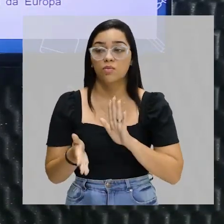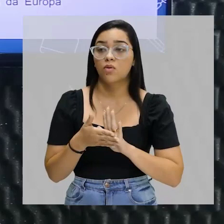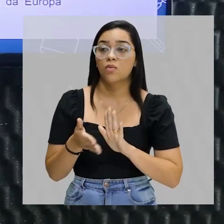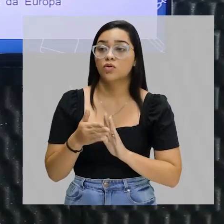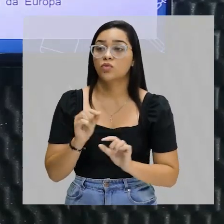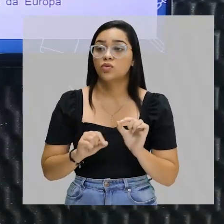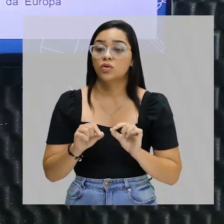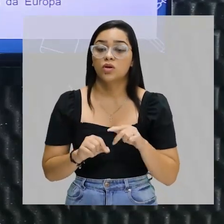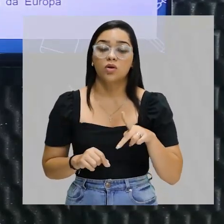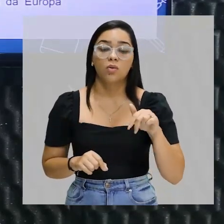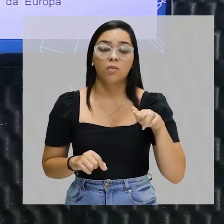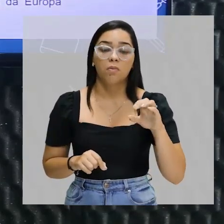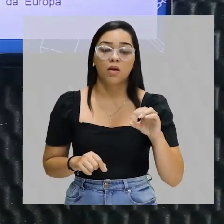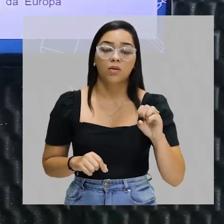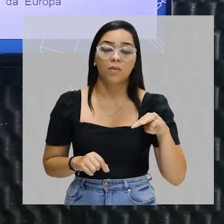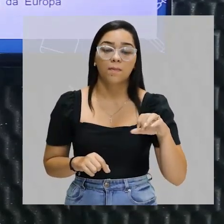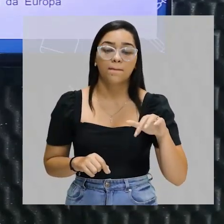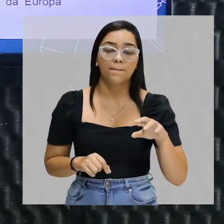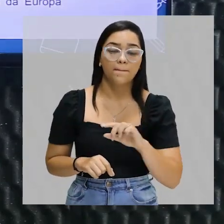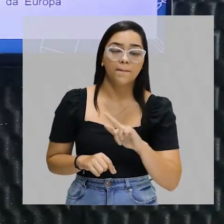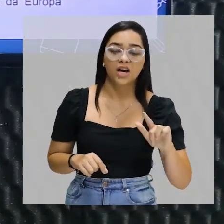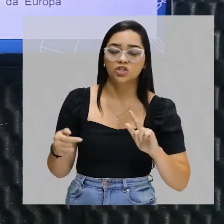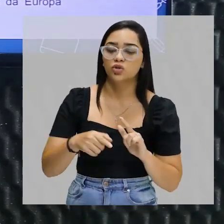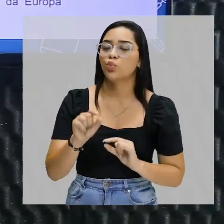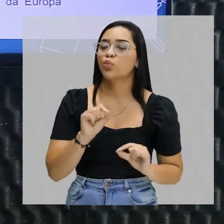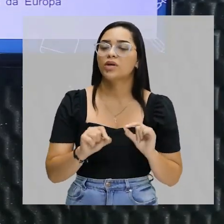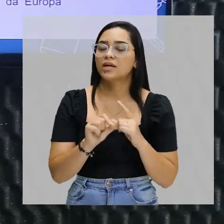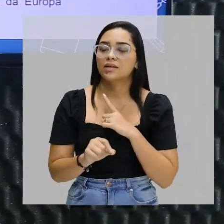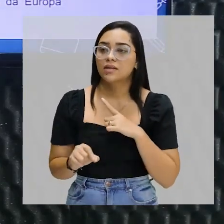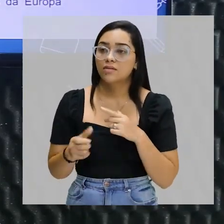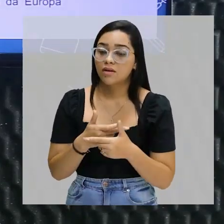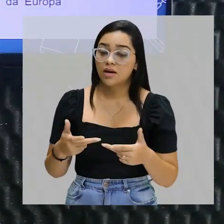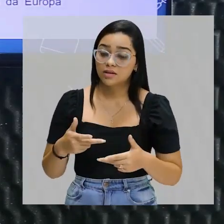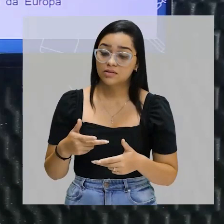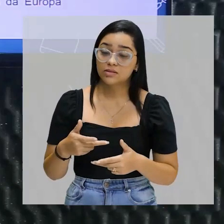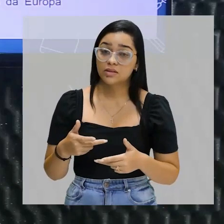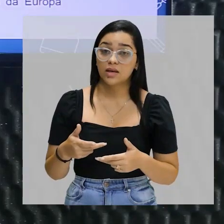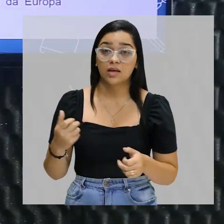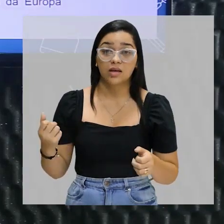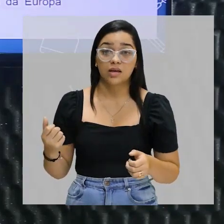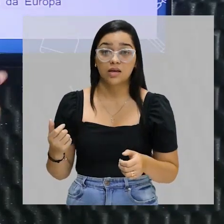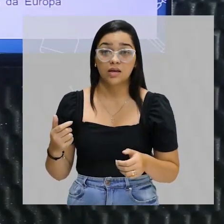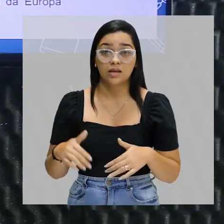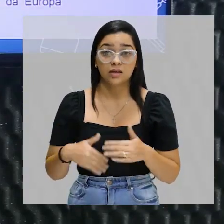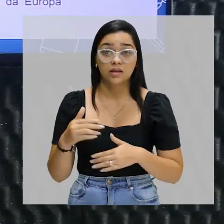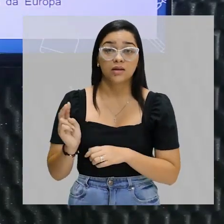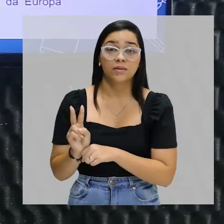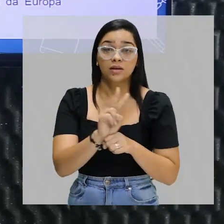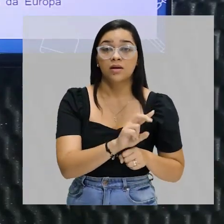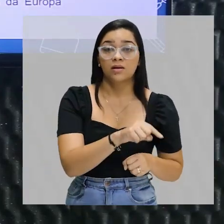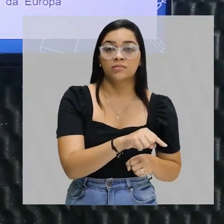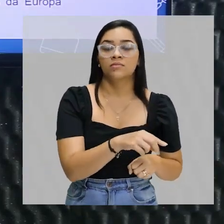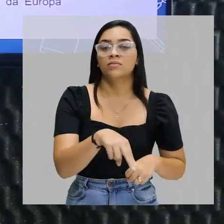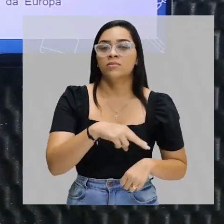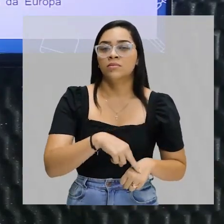chamado Plano Marshall Tá certo que foi um plano econômico que buscou ali reconstruir refinanciar né da emprestar dinheiro para que